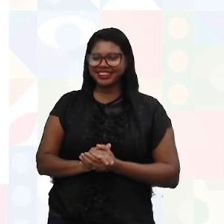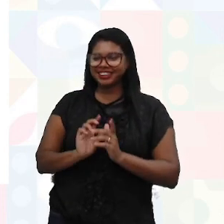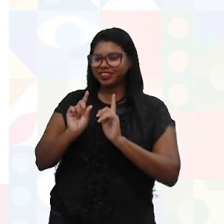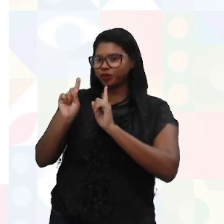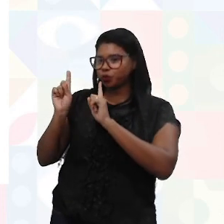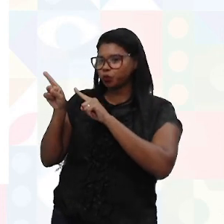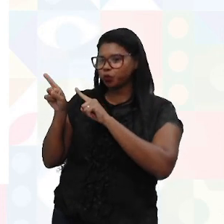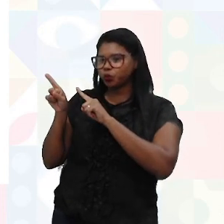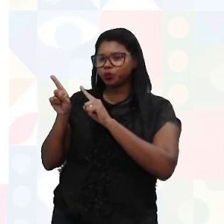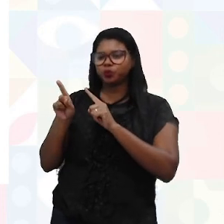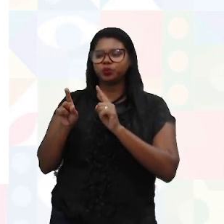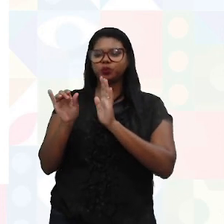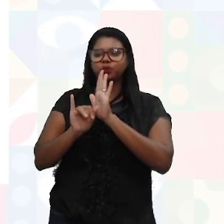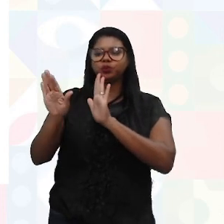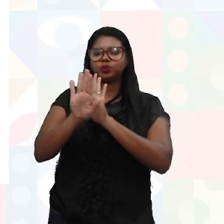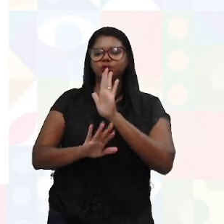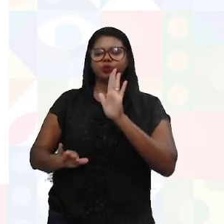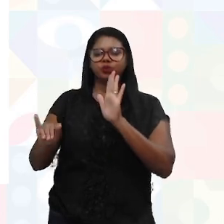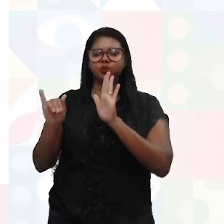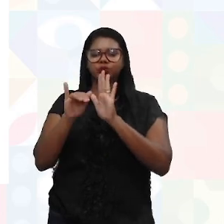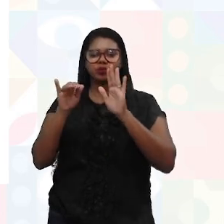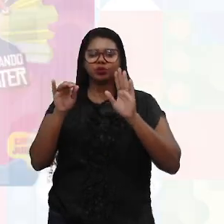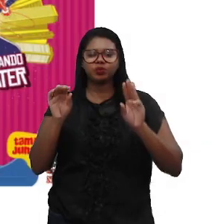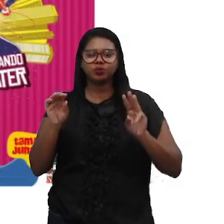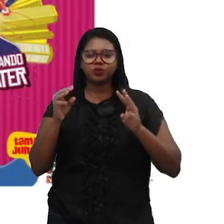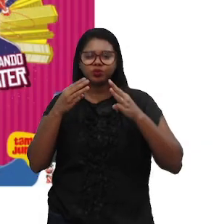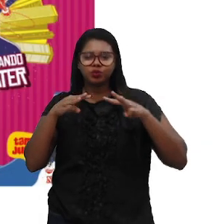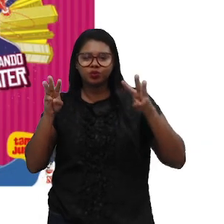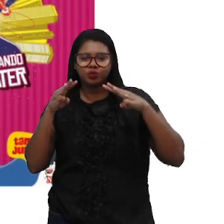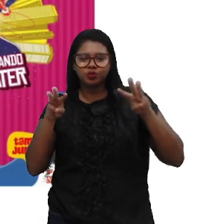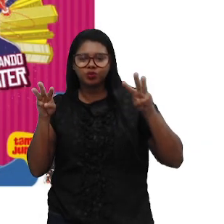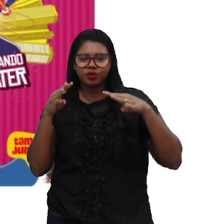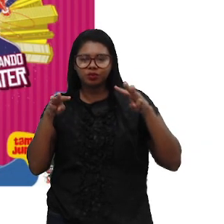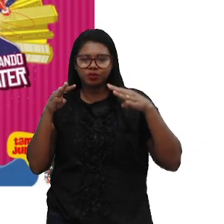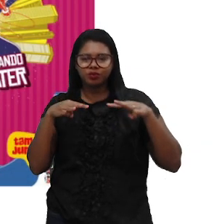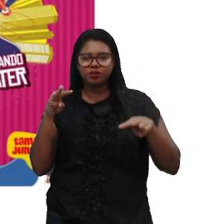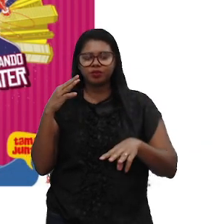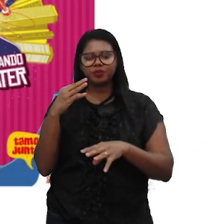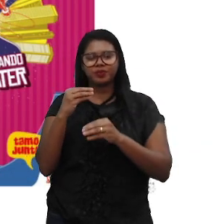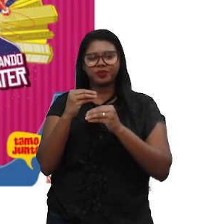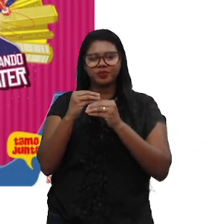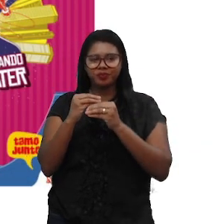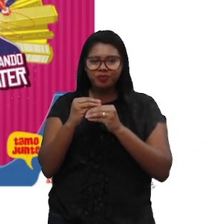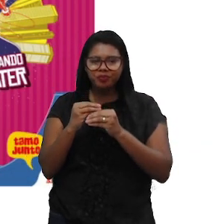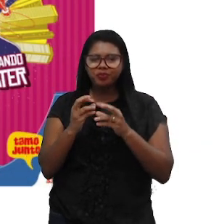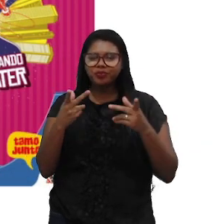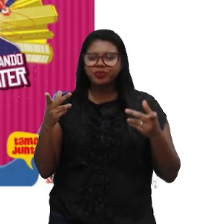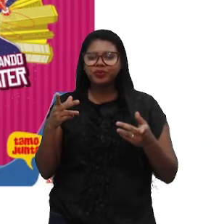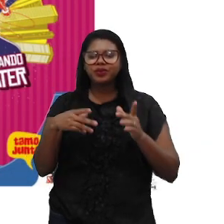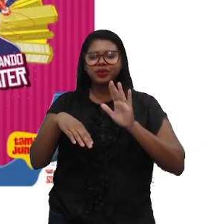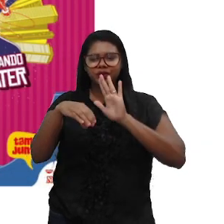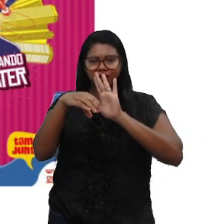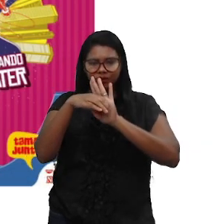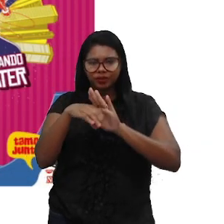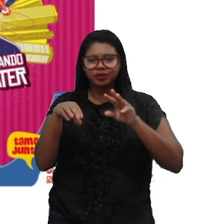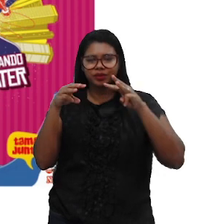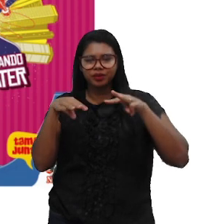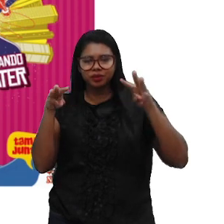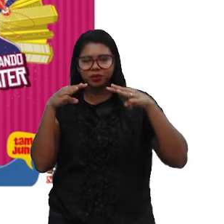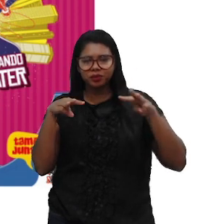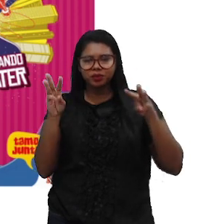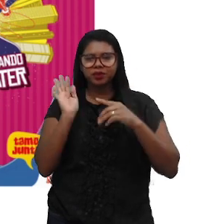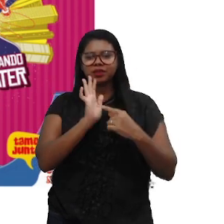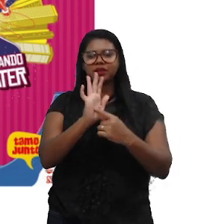A ilustração publicitária, ela segue os princípios da publicidade e alguns conceitos do marketing, né? Que é